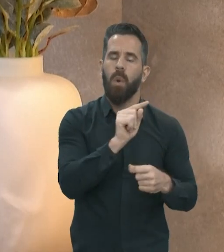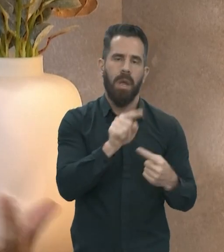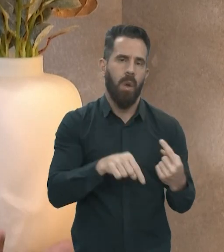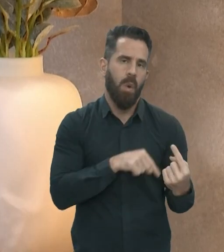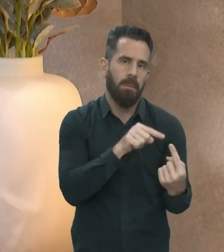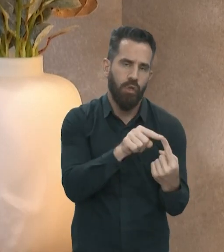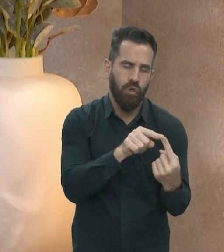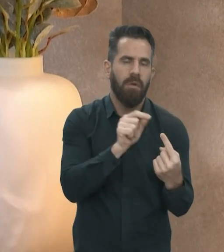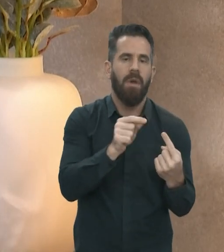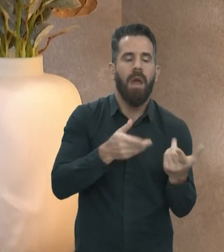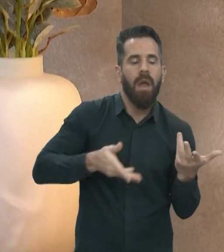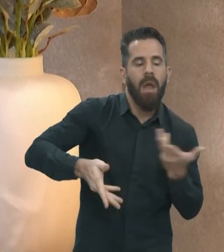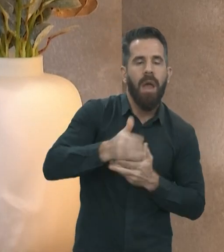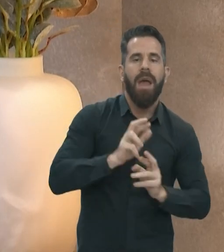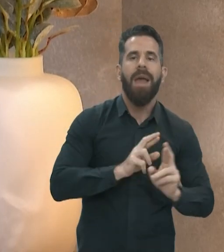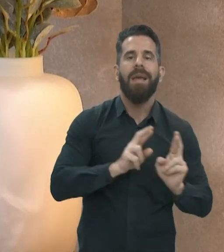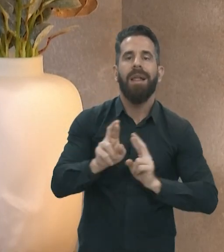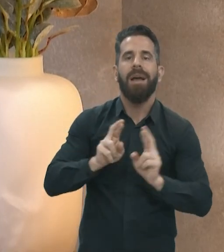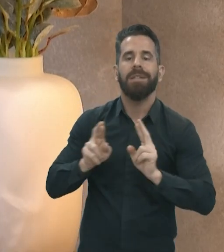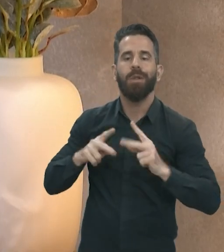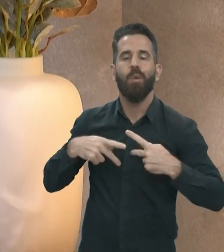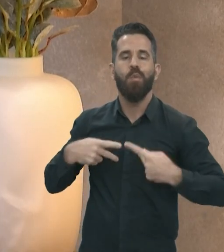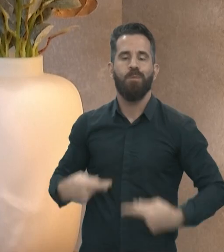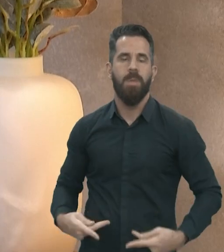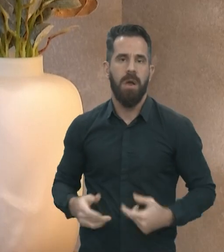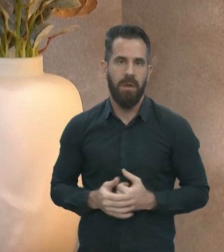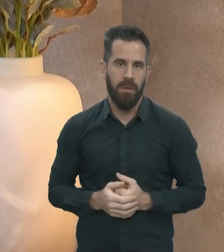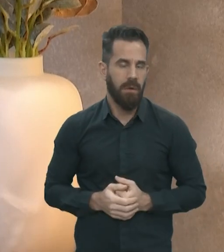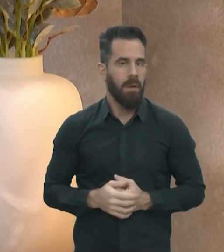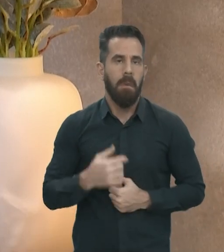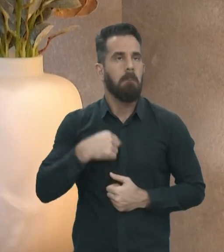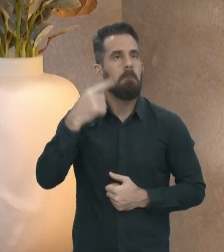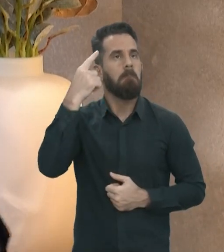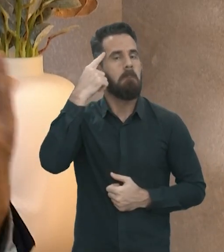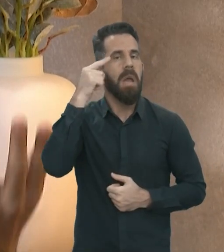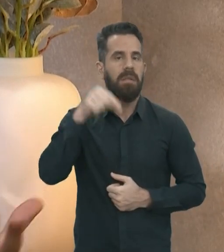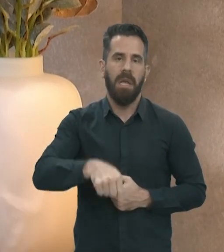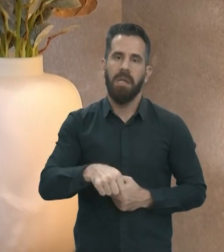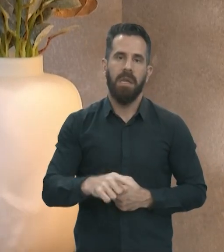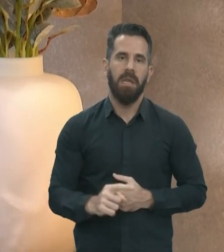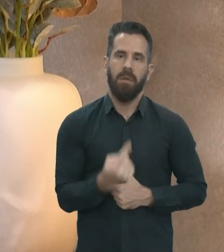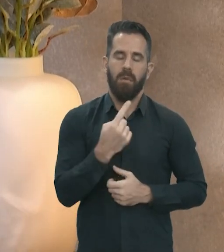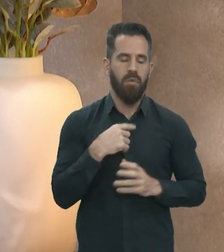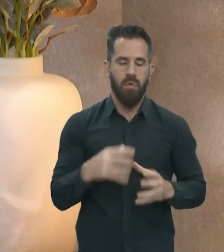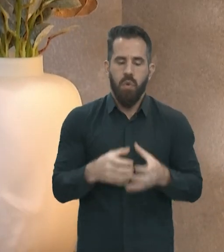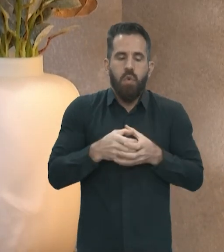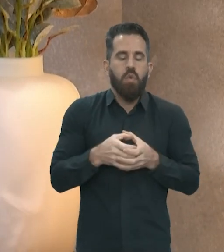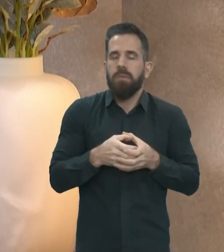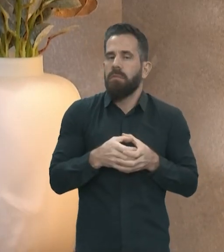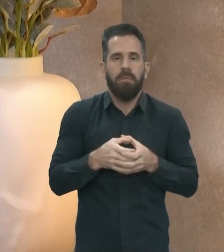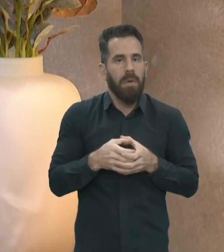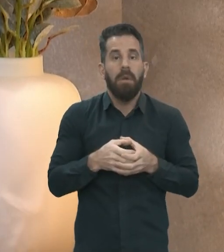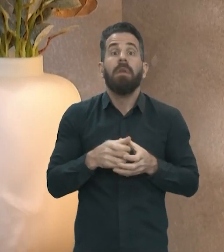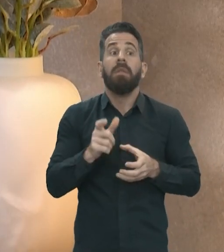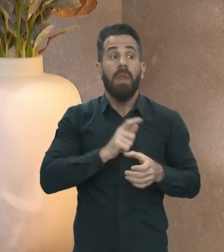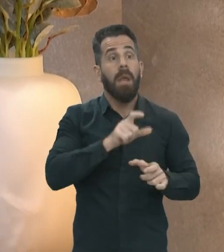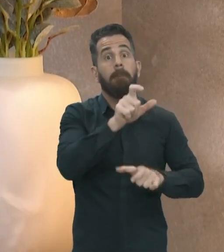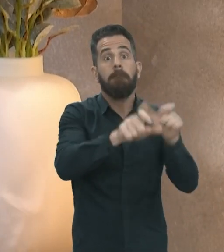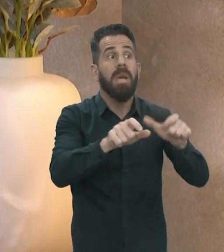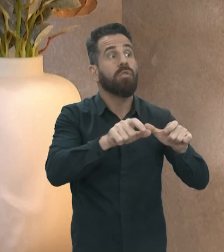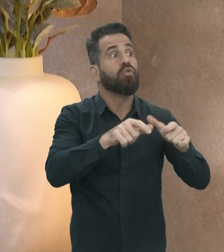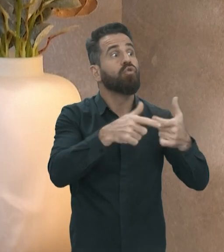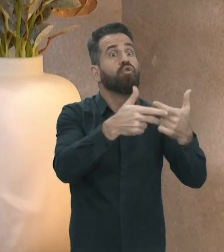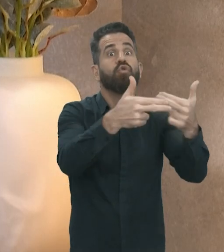tem que se estabelecer dentro da universidade. A universidade ela não é uma repartição pública qualquer. Aqui nós temos um público que carece realmente